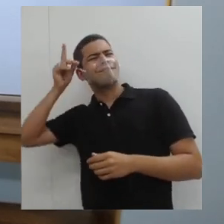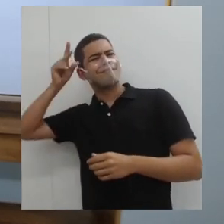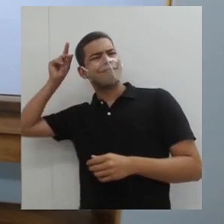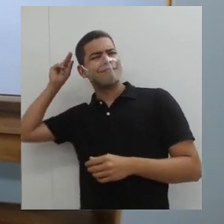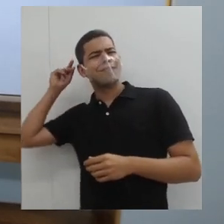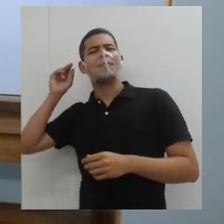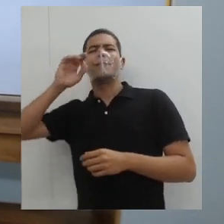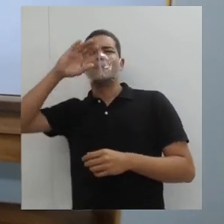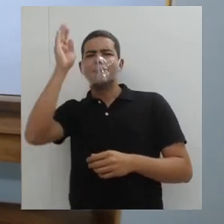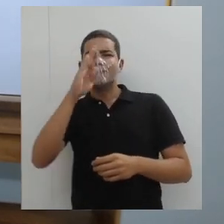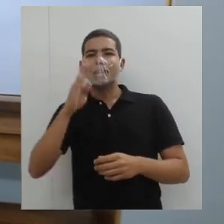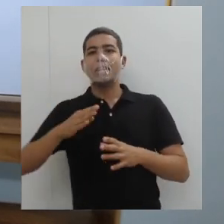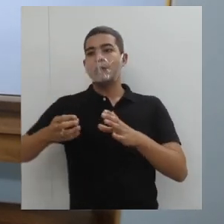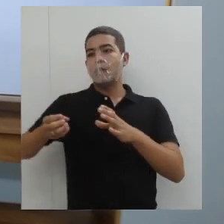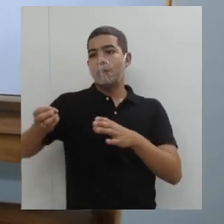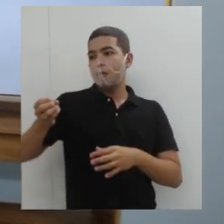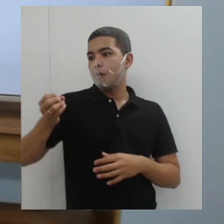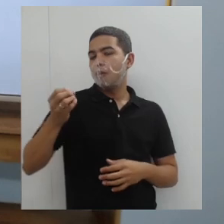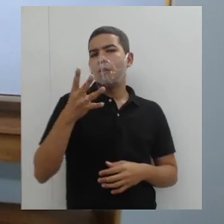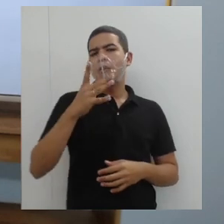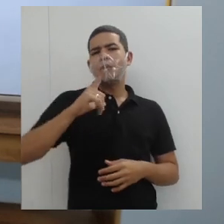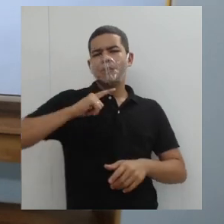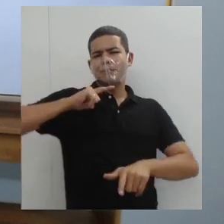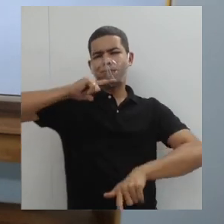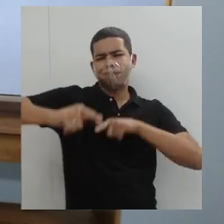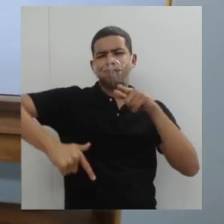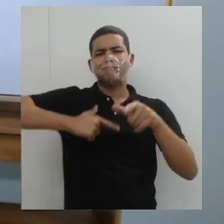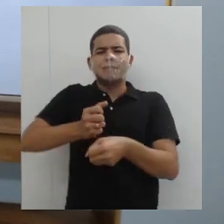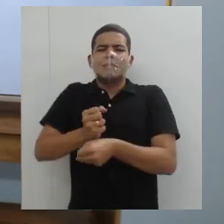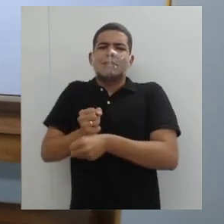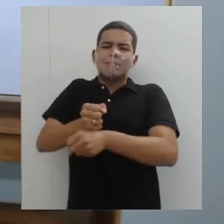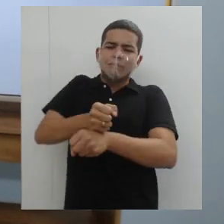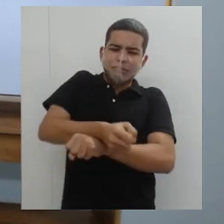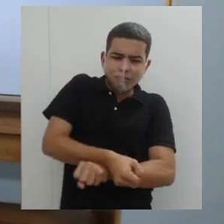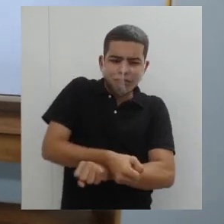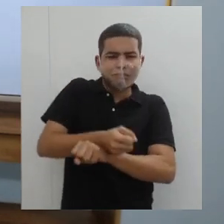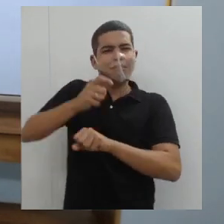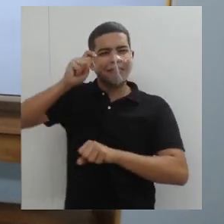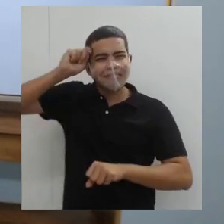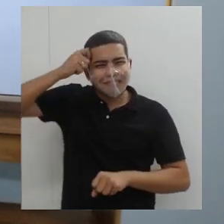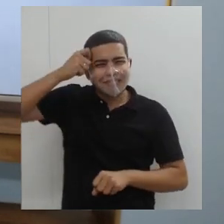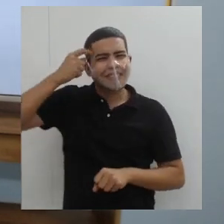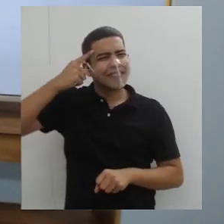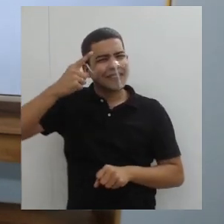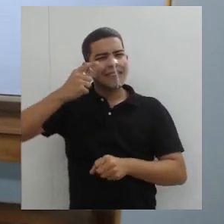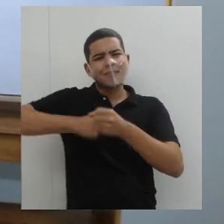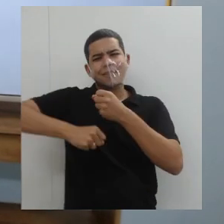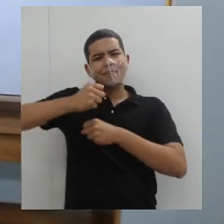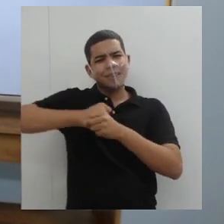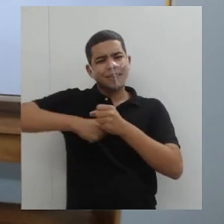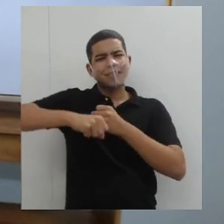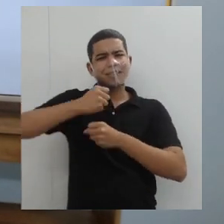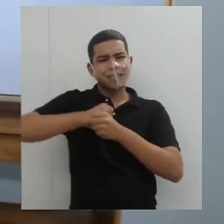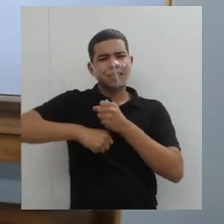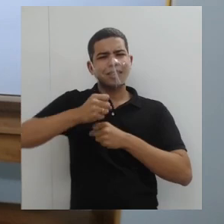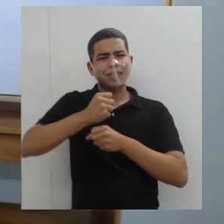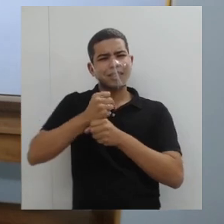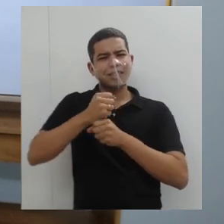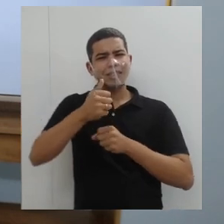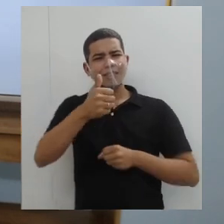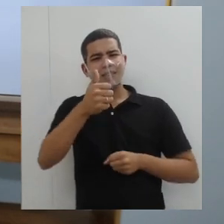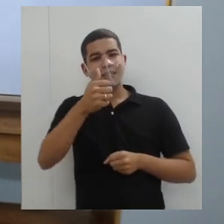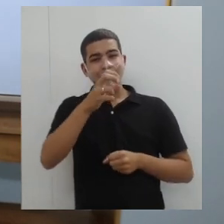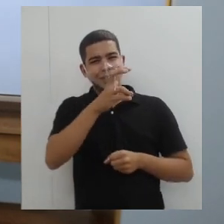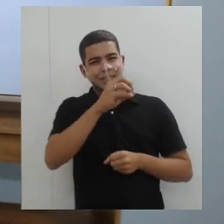Brasil colônia, não é que a gente tinha uma mão de obra escrava no Brasil, isso há pouco tempo atrás, há 500 anos atrás, é pouquíssimo tempo se a gente